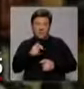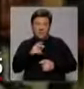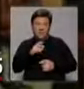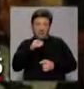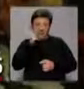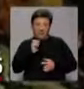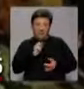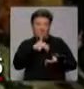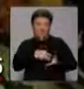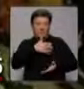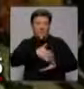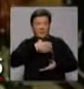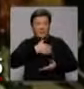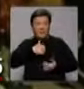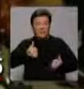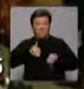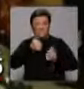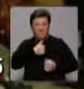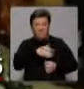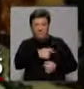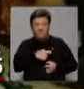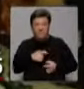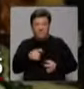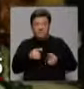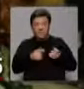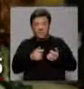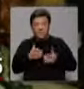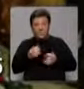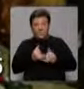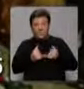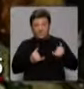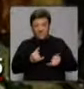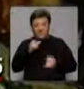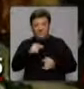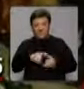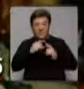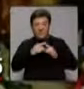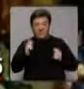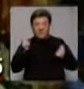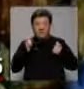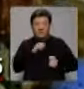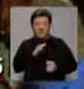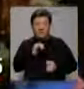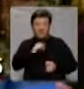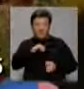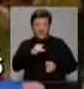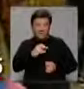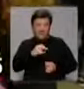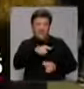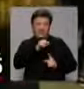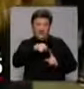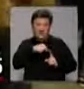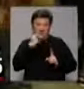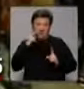irá fazer a sua declaração de Vitória e um pouco mais à frente está a tenda de campanha do ciza Aí sim